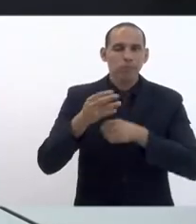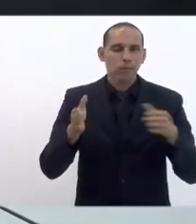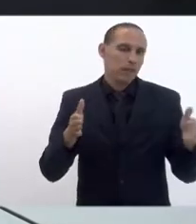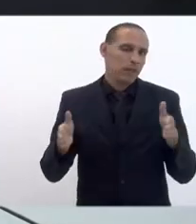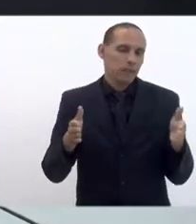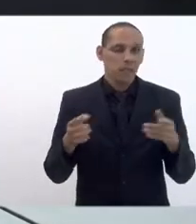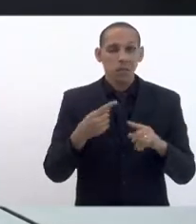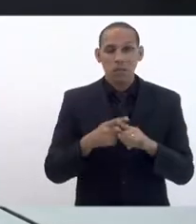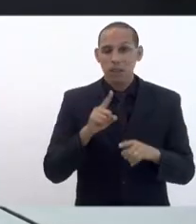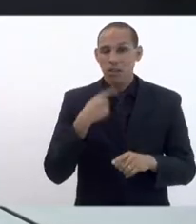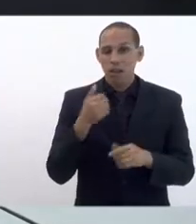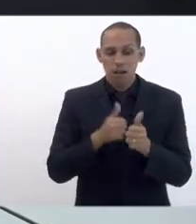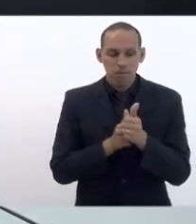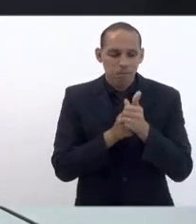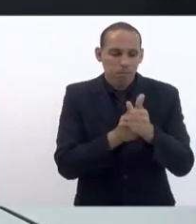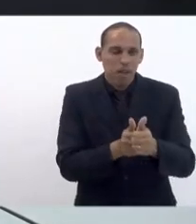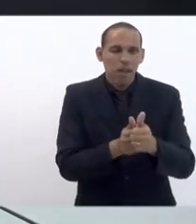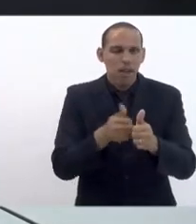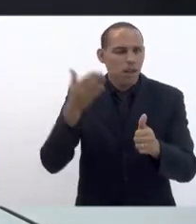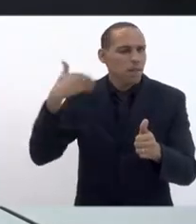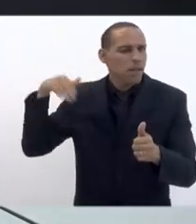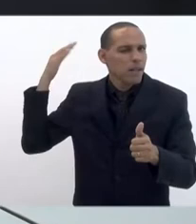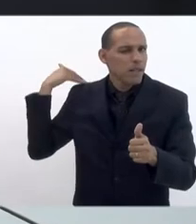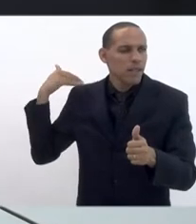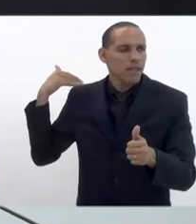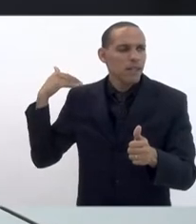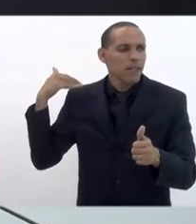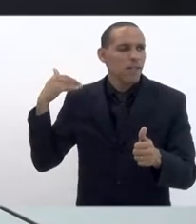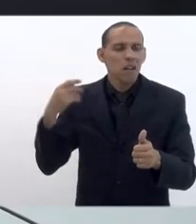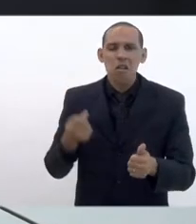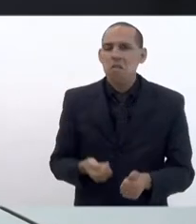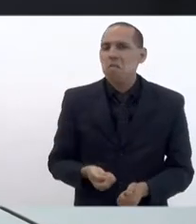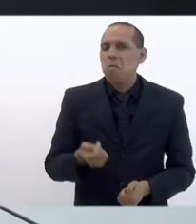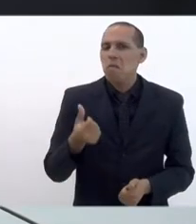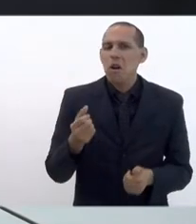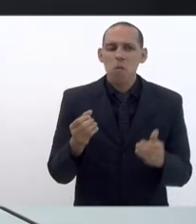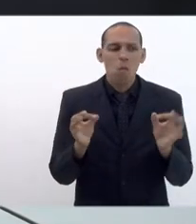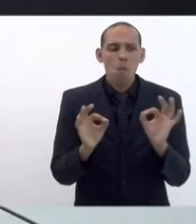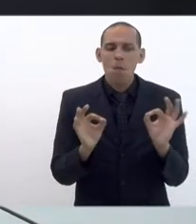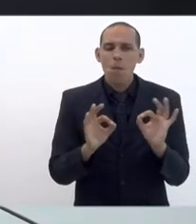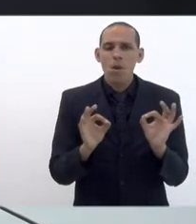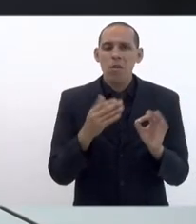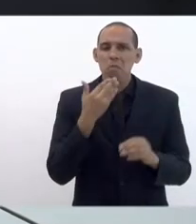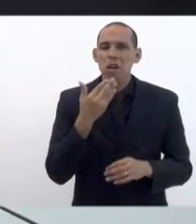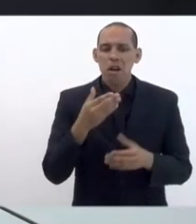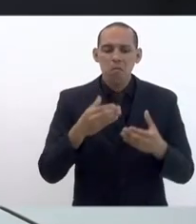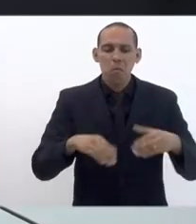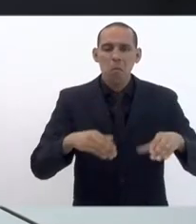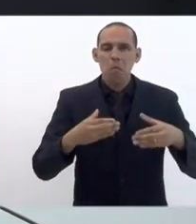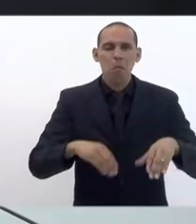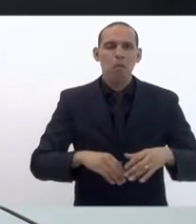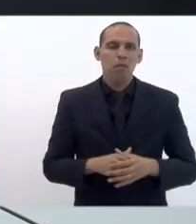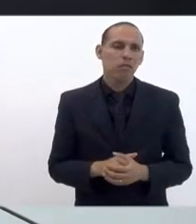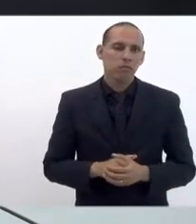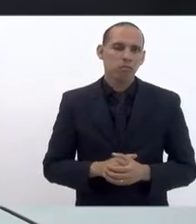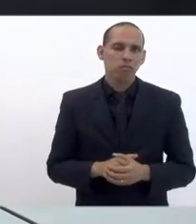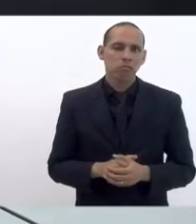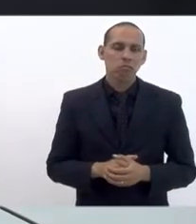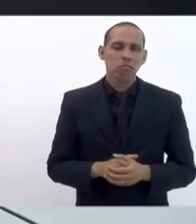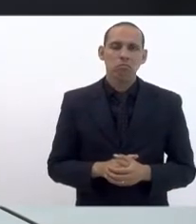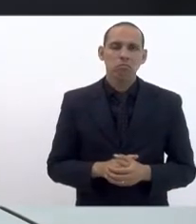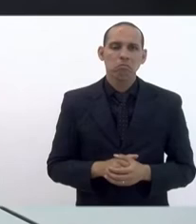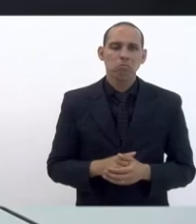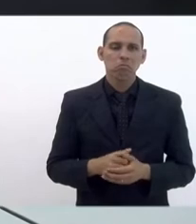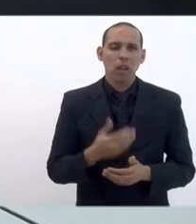a gente acompanhou isso lá atrás e quase ninguém pediu concurso público à Fazenda.